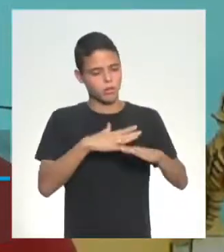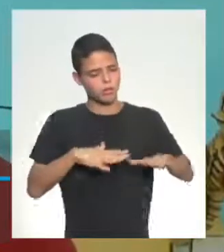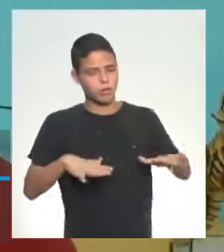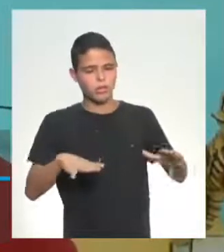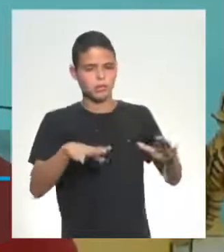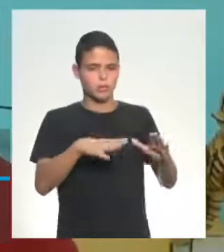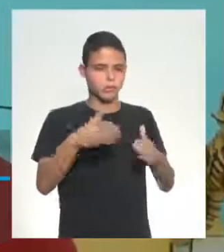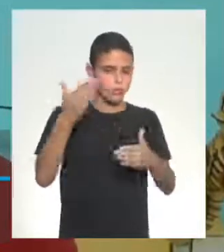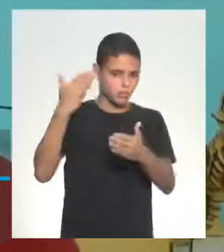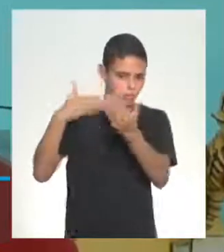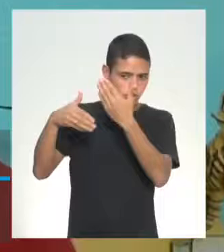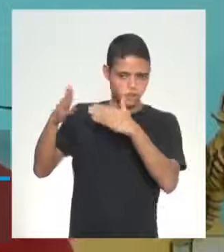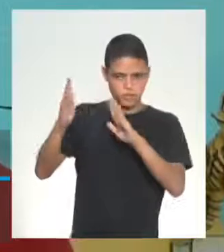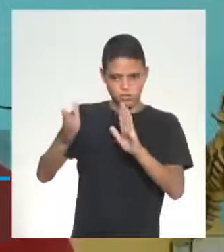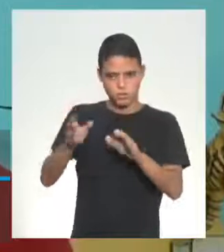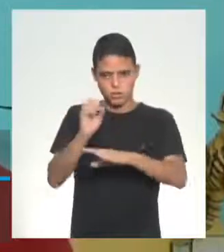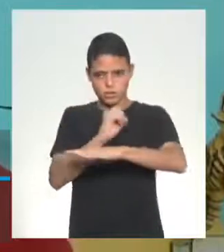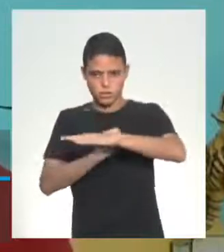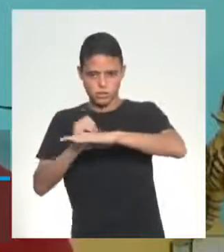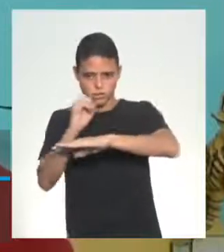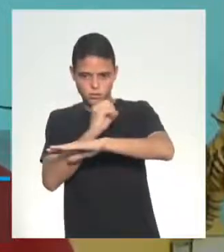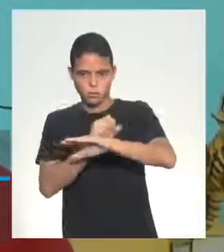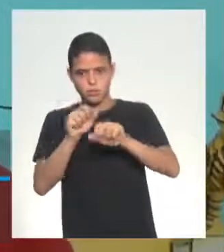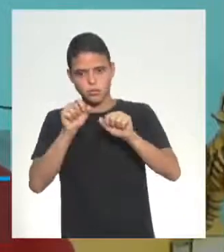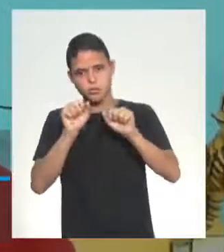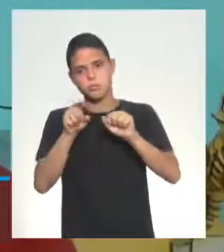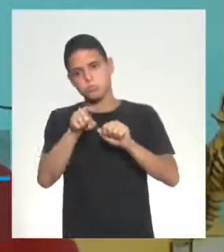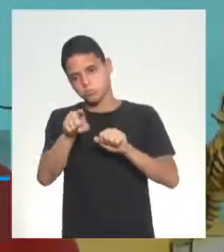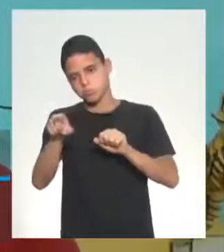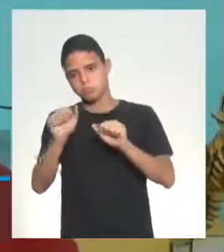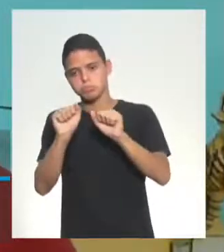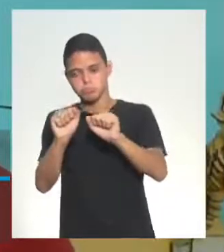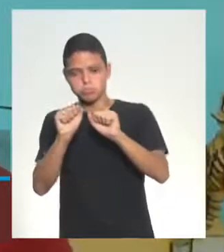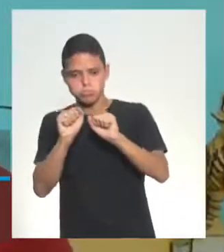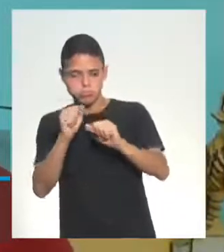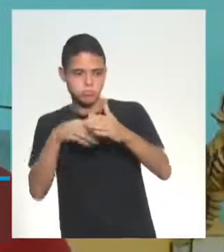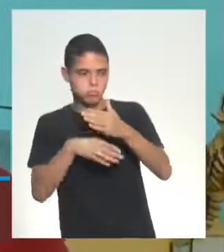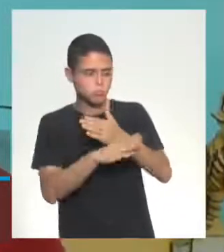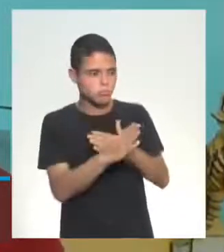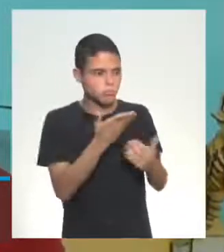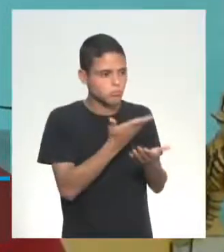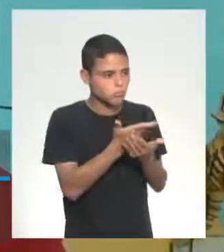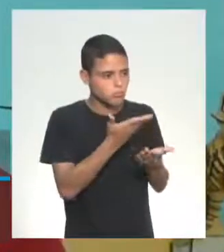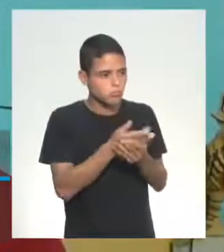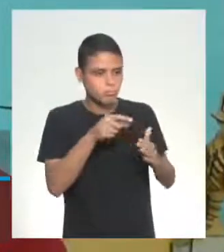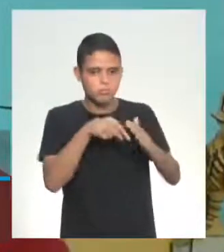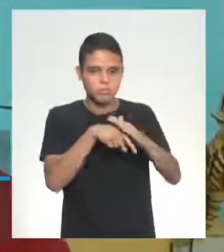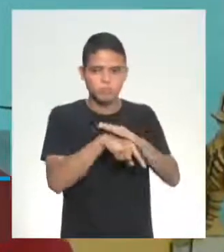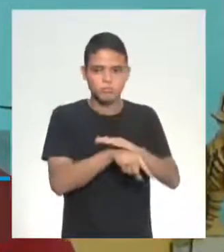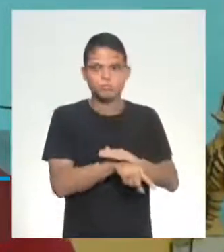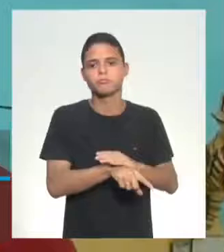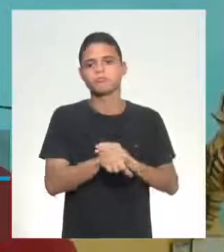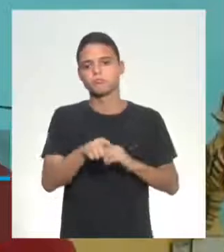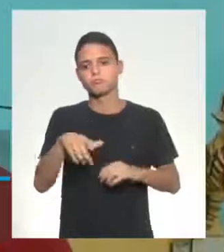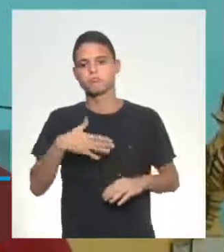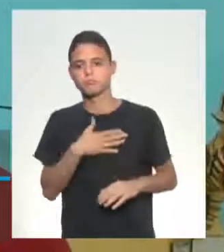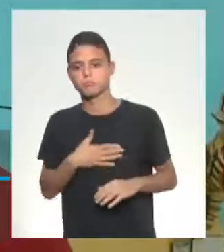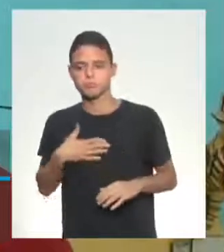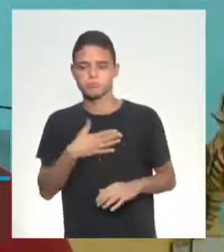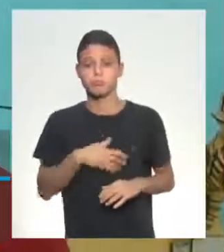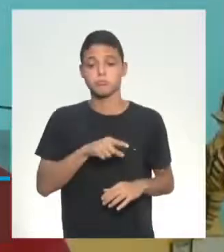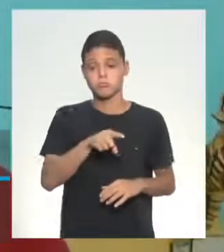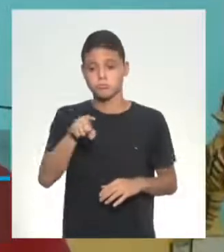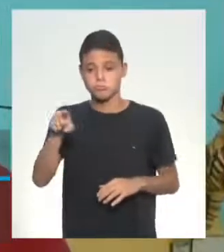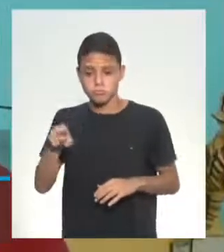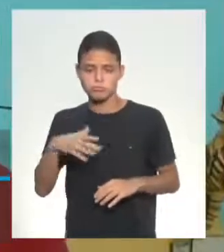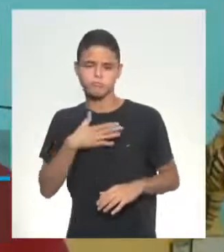aqui pelo Centro de Mídias, tá bom? Então, que bom saber que vocês estão curtindo, que bom saber que vocês estão gostando. Fica